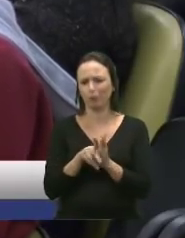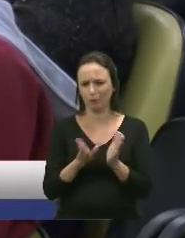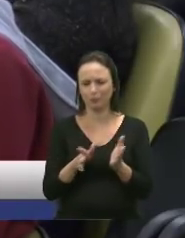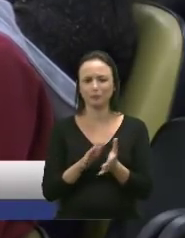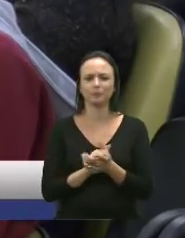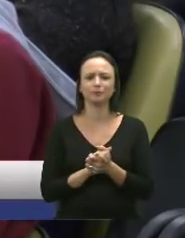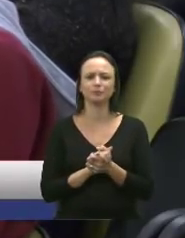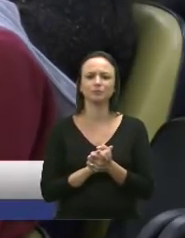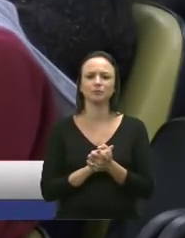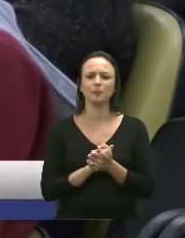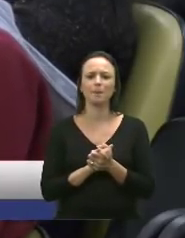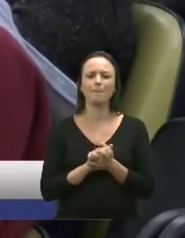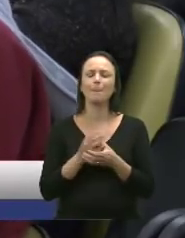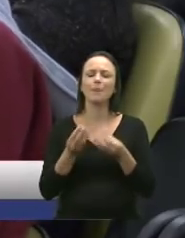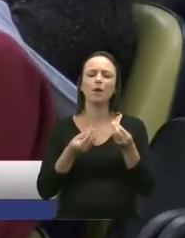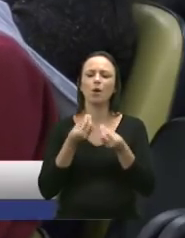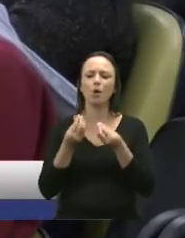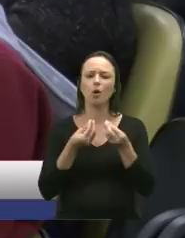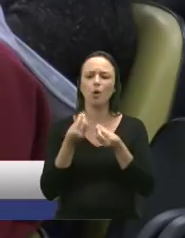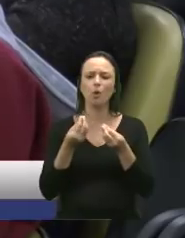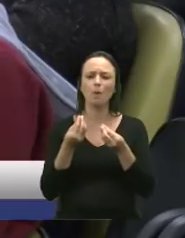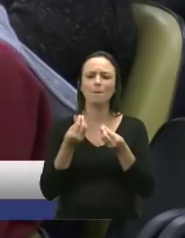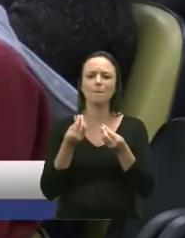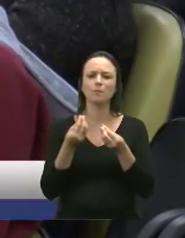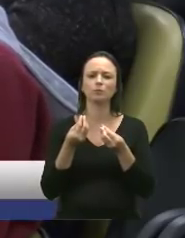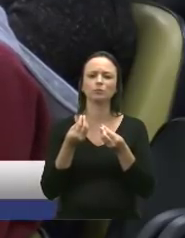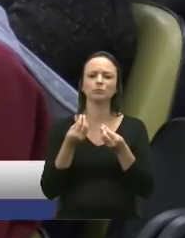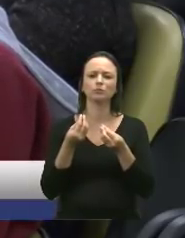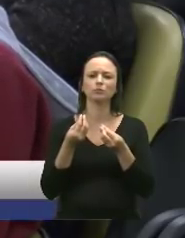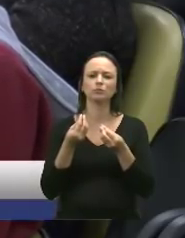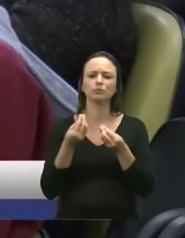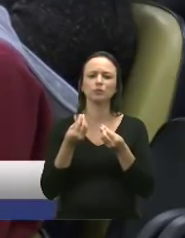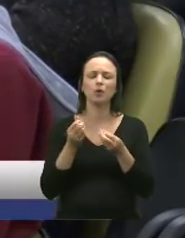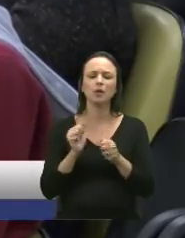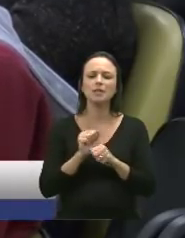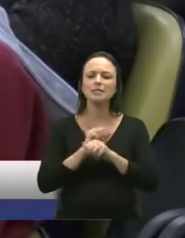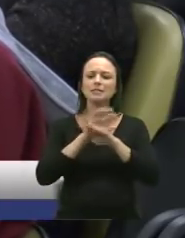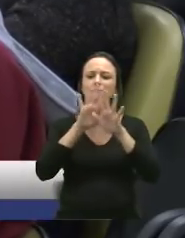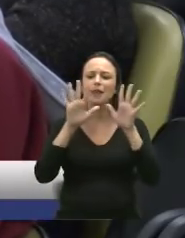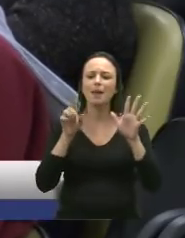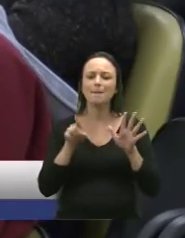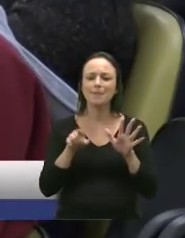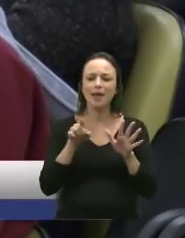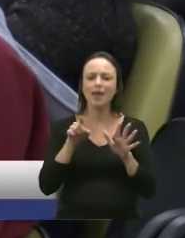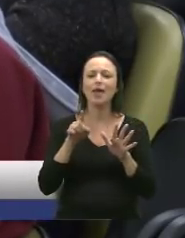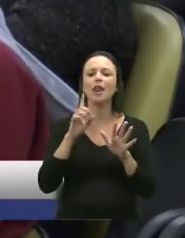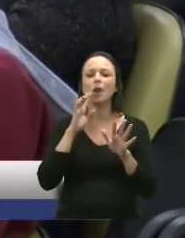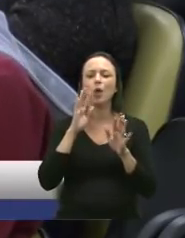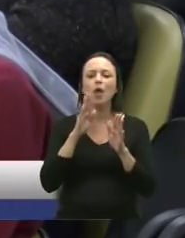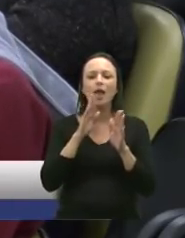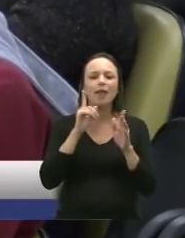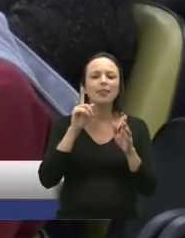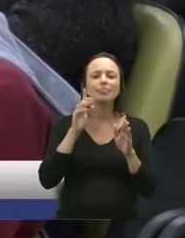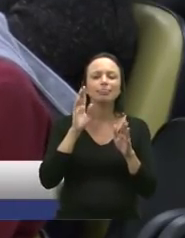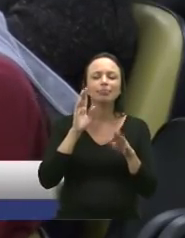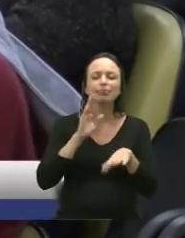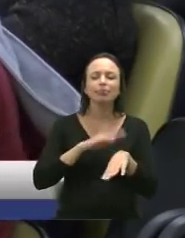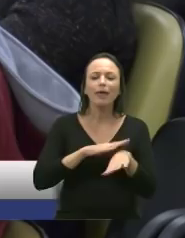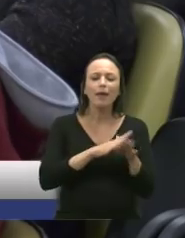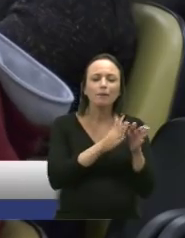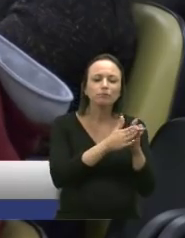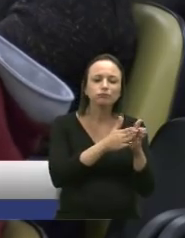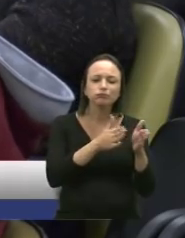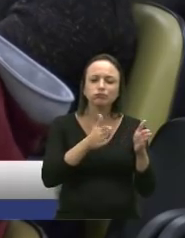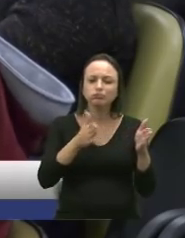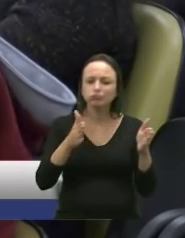Como deixar bem claro para o aluno a linha temporal que vai separar a imagem do Bandeirante e a Revolução